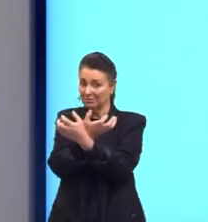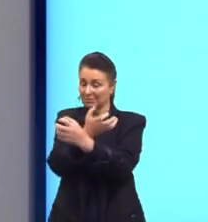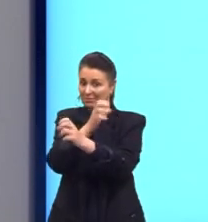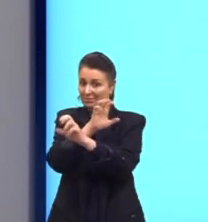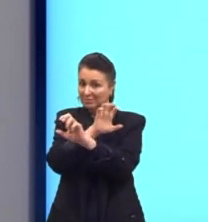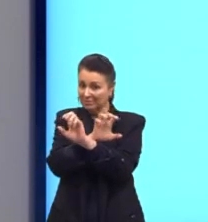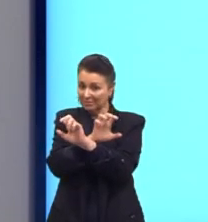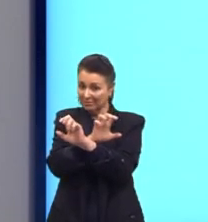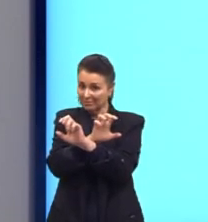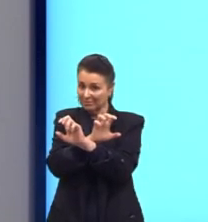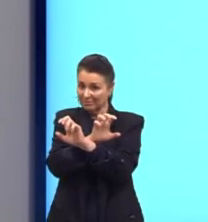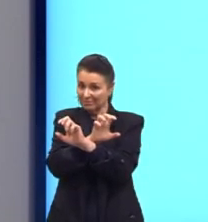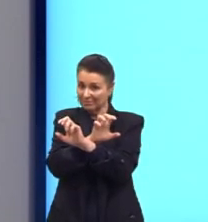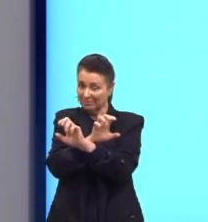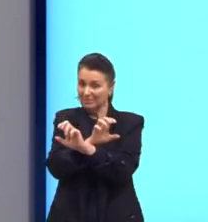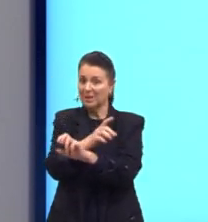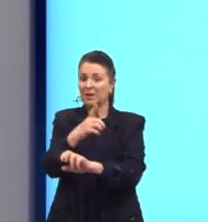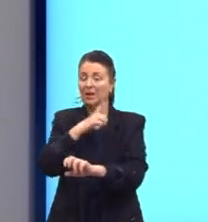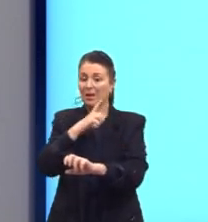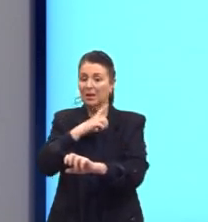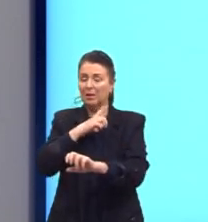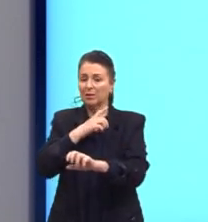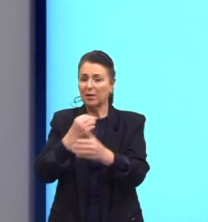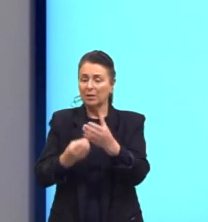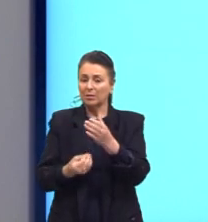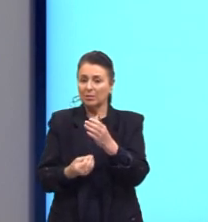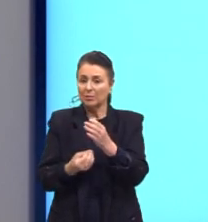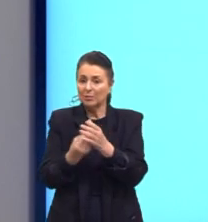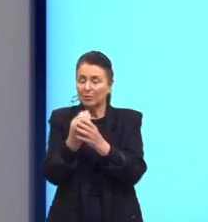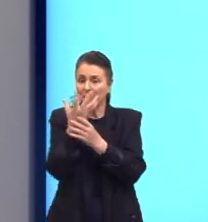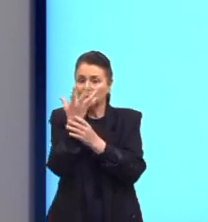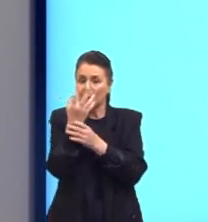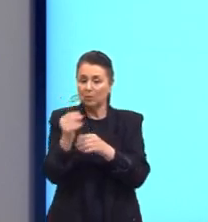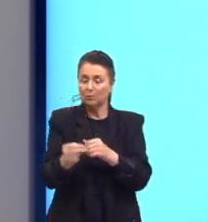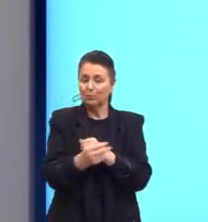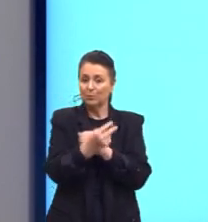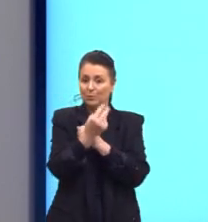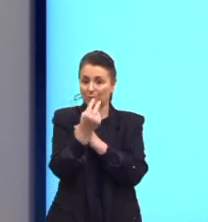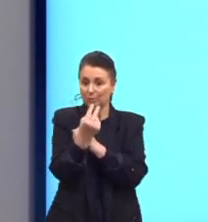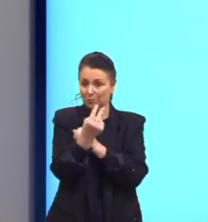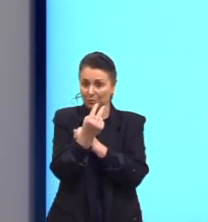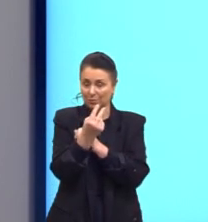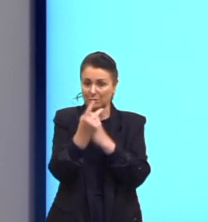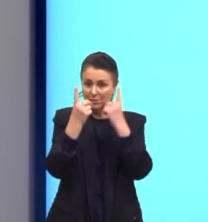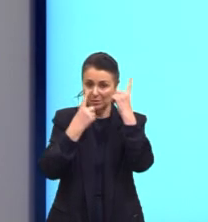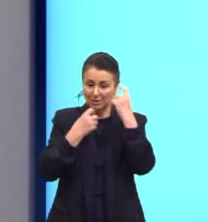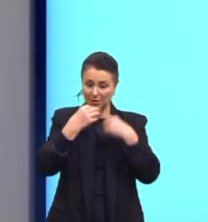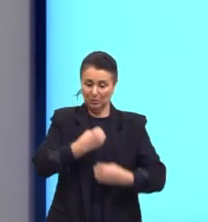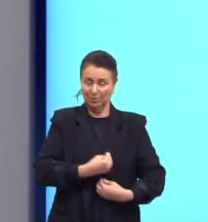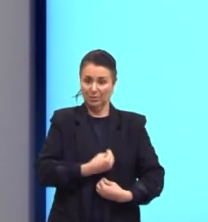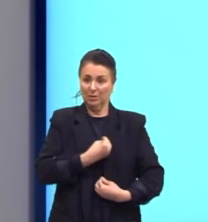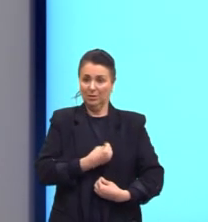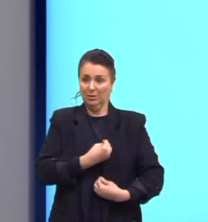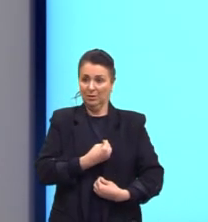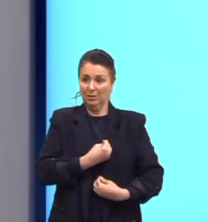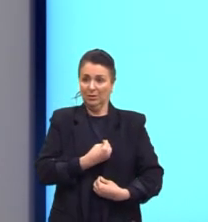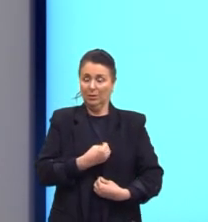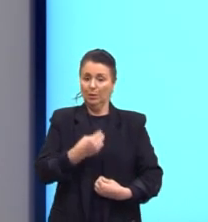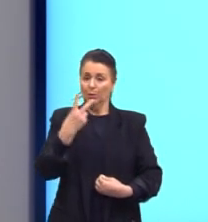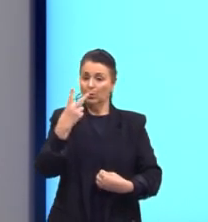então aqui então original originou-se Dois seres vivos então